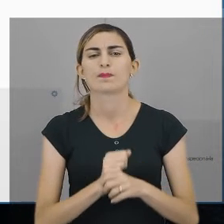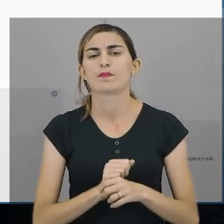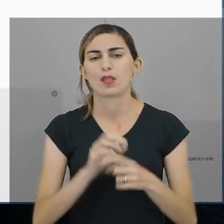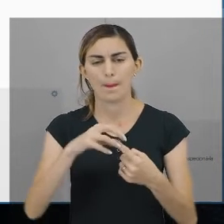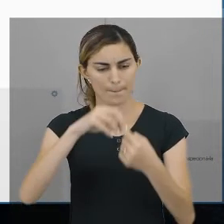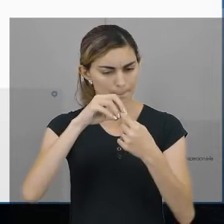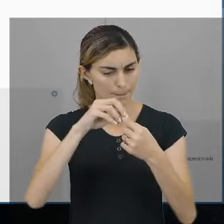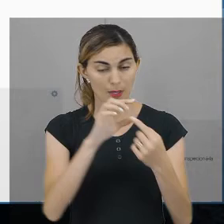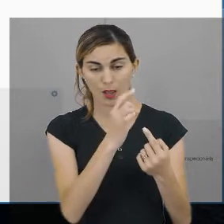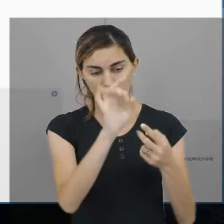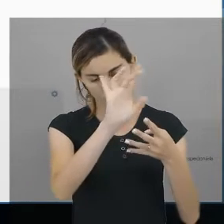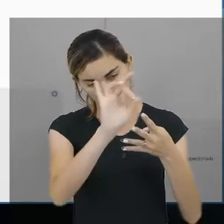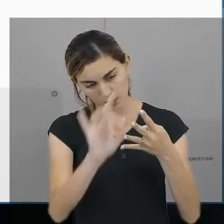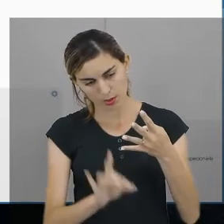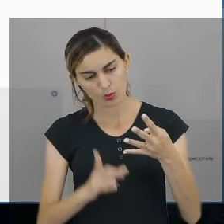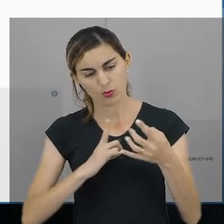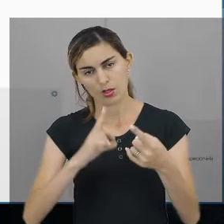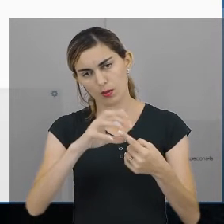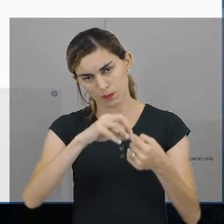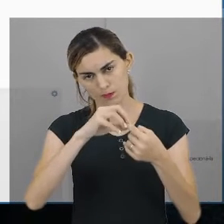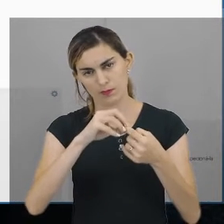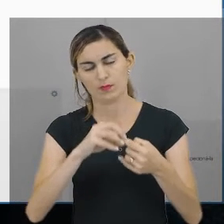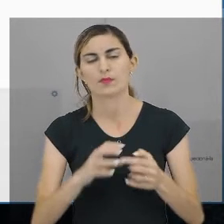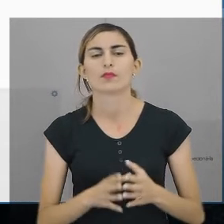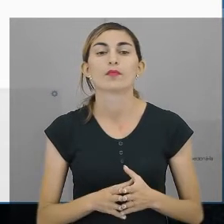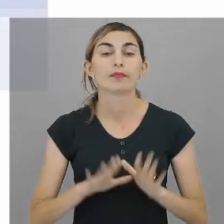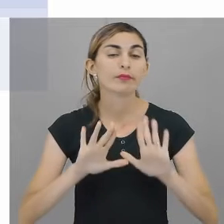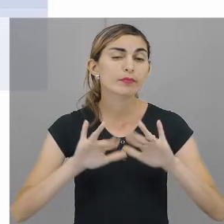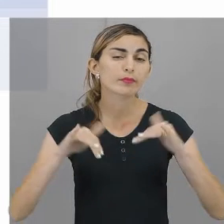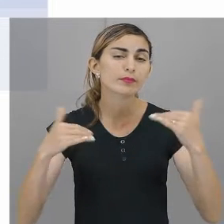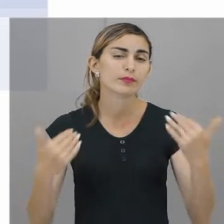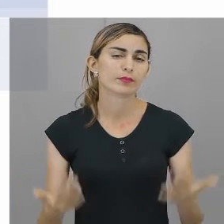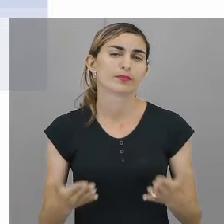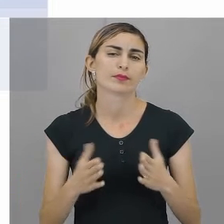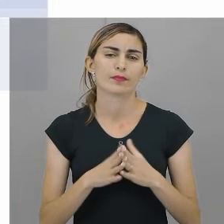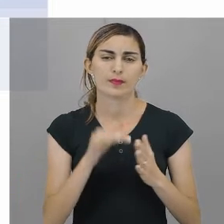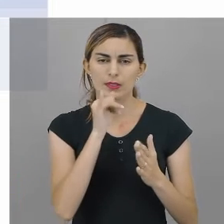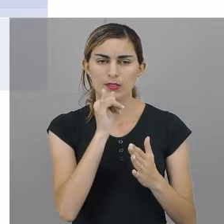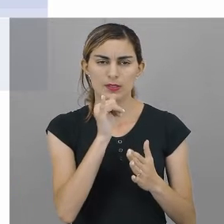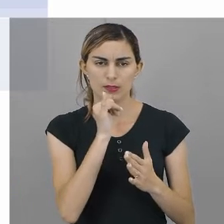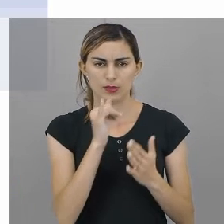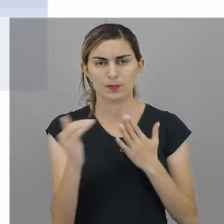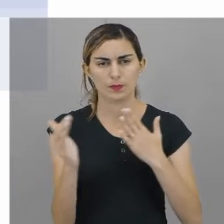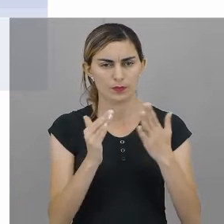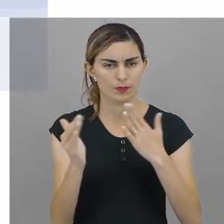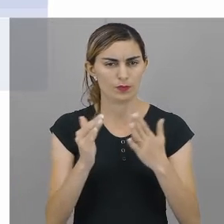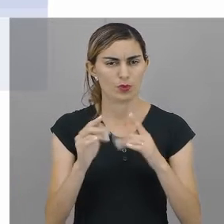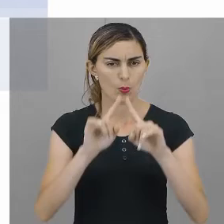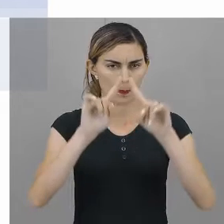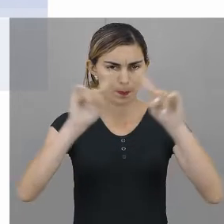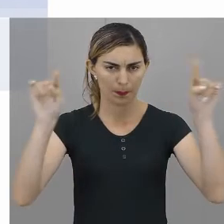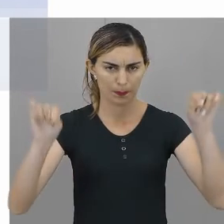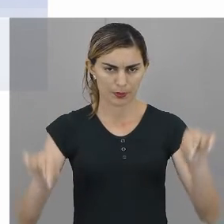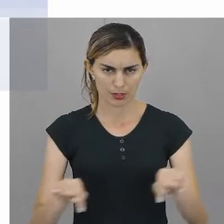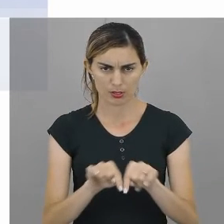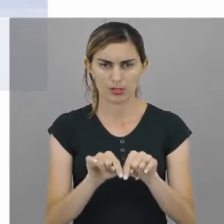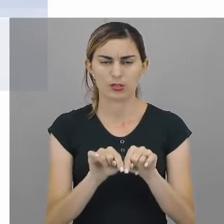Cada um tem uma prioridade. Então, por exemplo, o parêntese